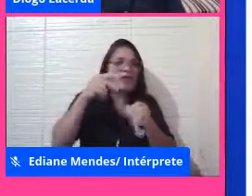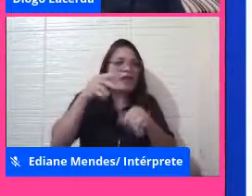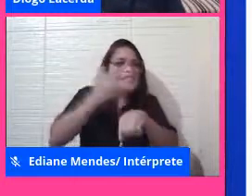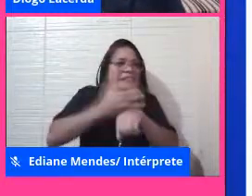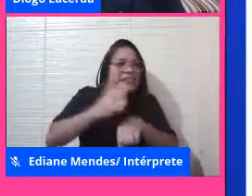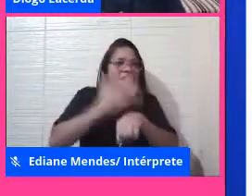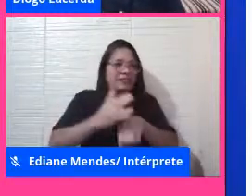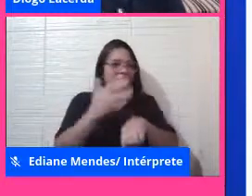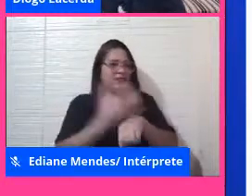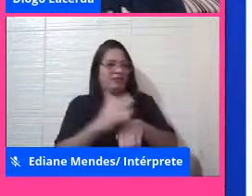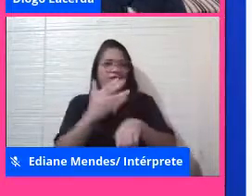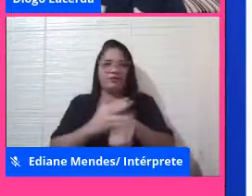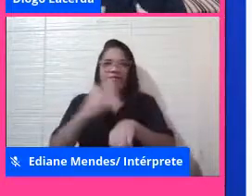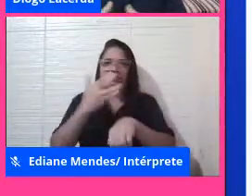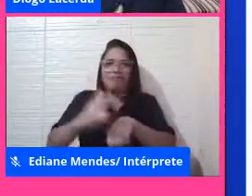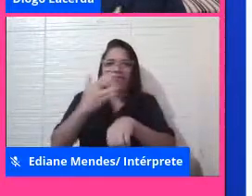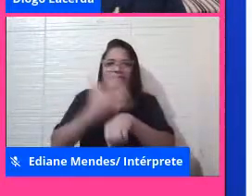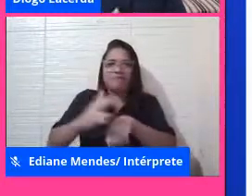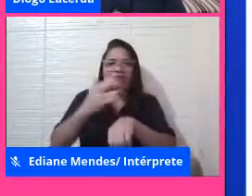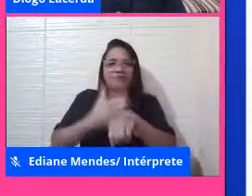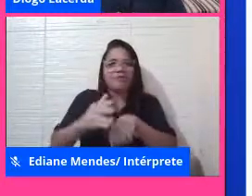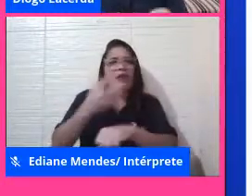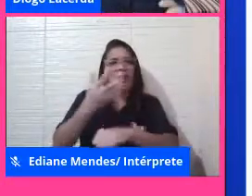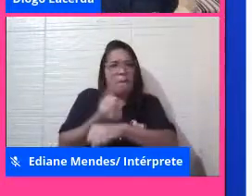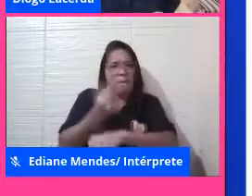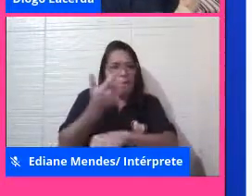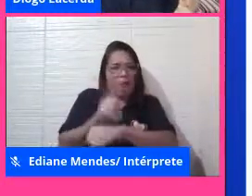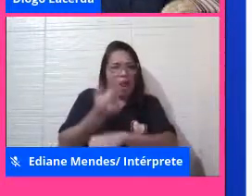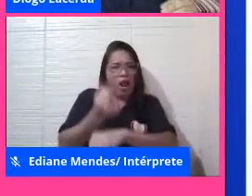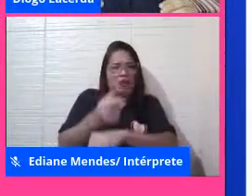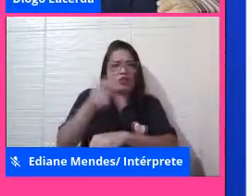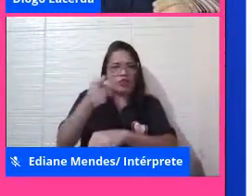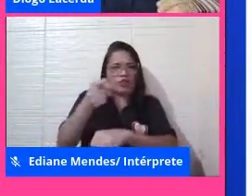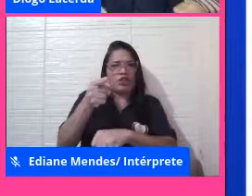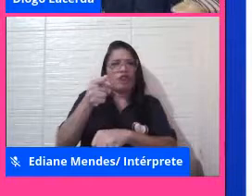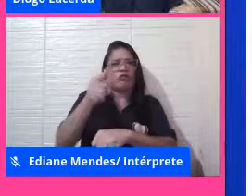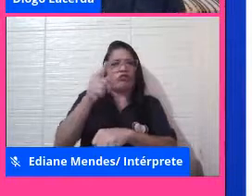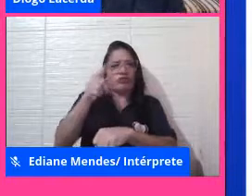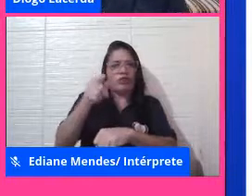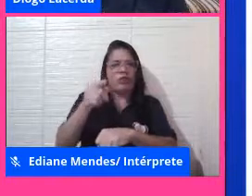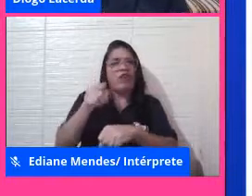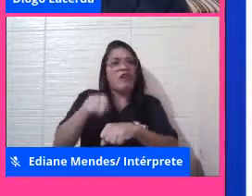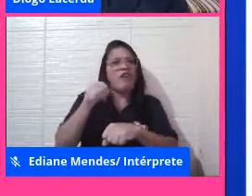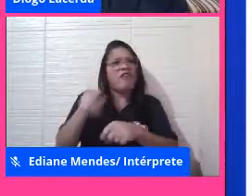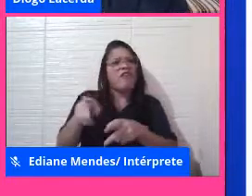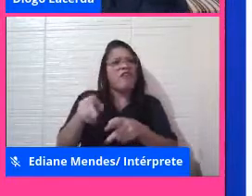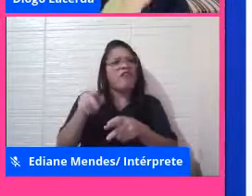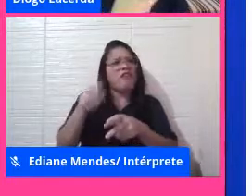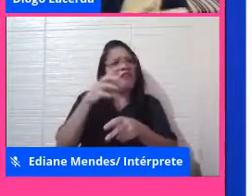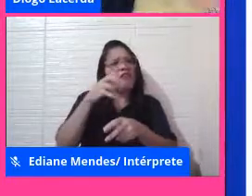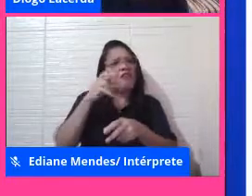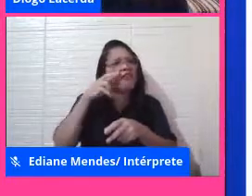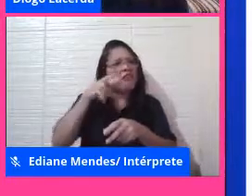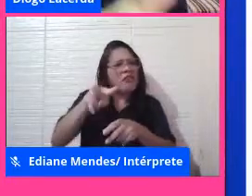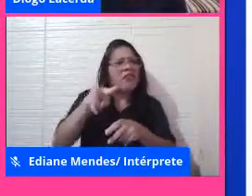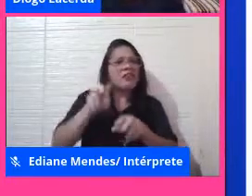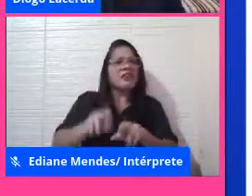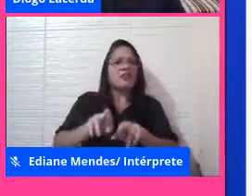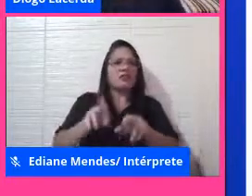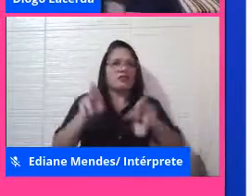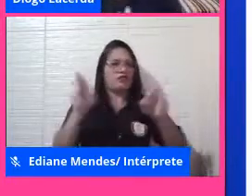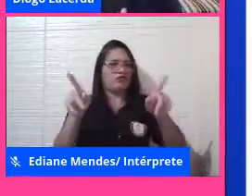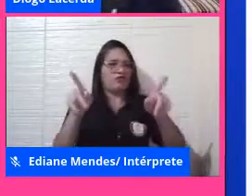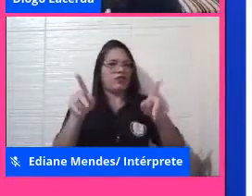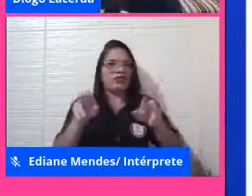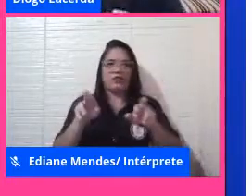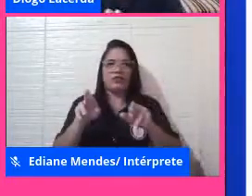baixa esse software, e você vai ter a diferença aqui na qualidade de FDM